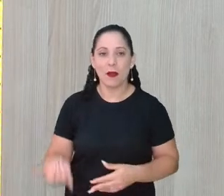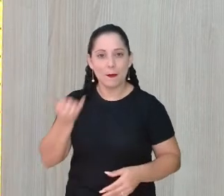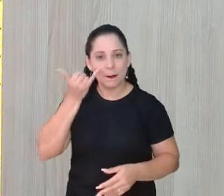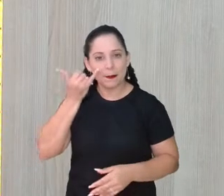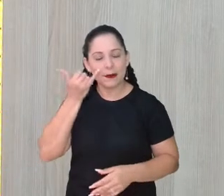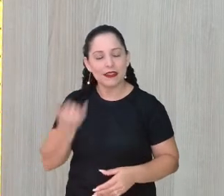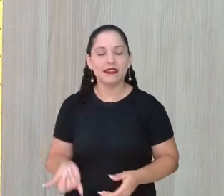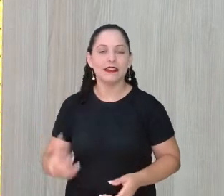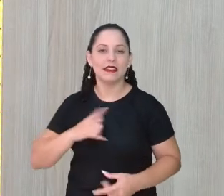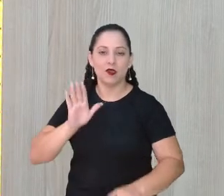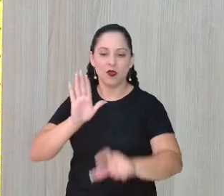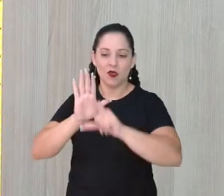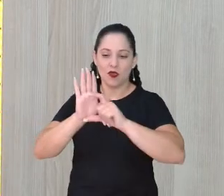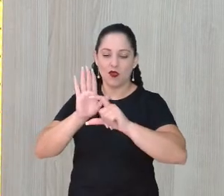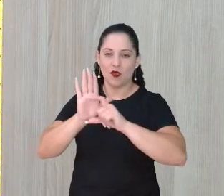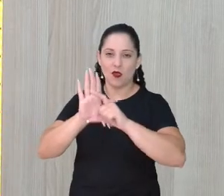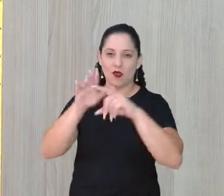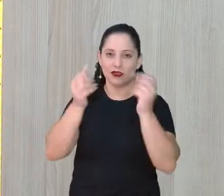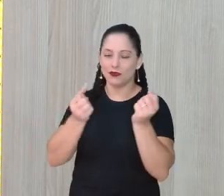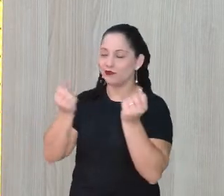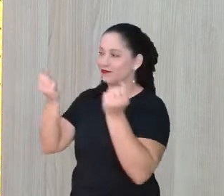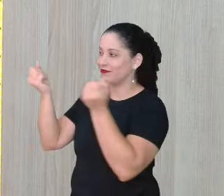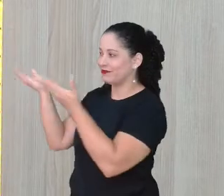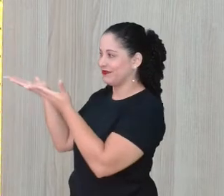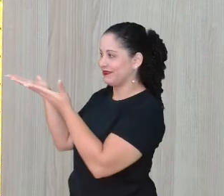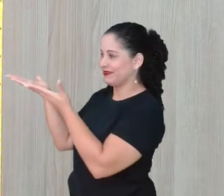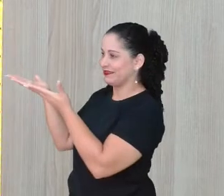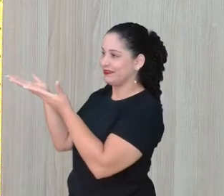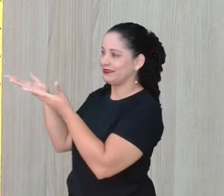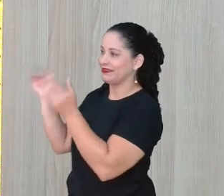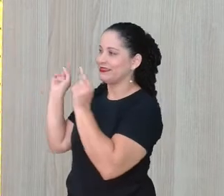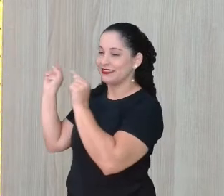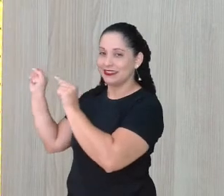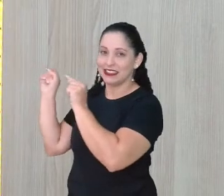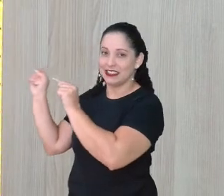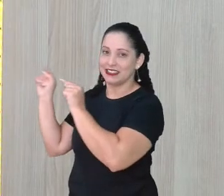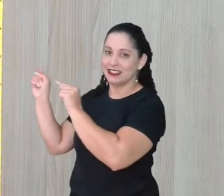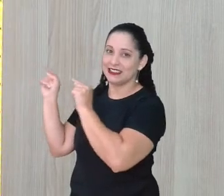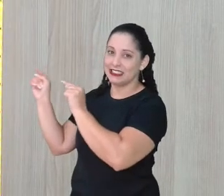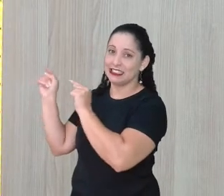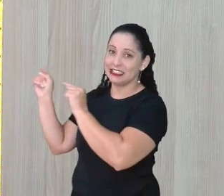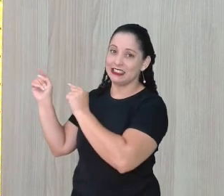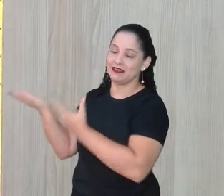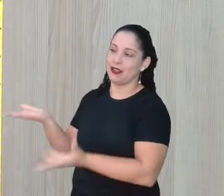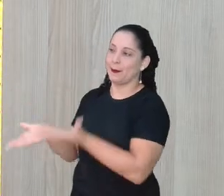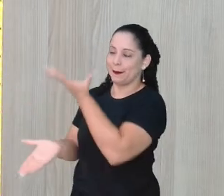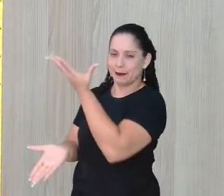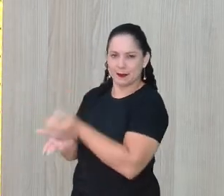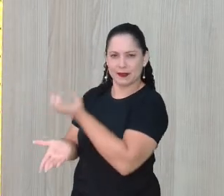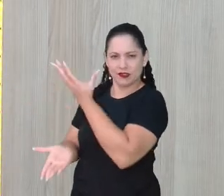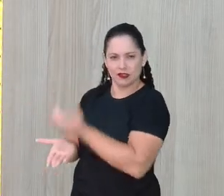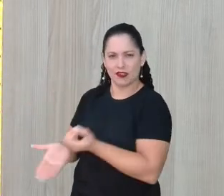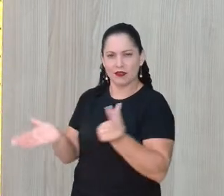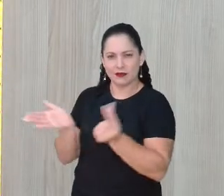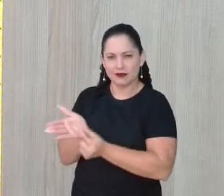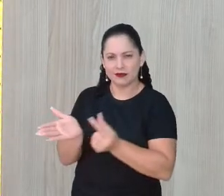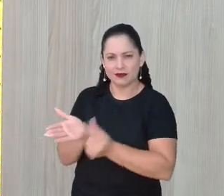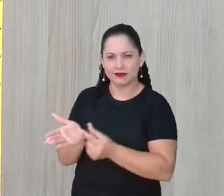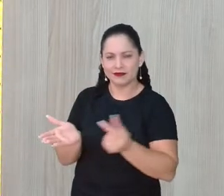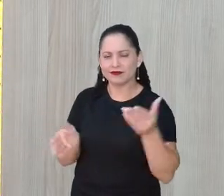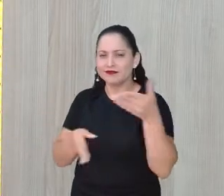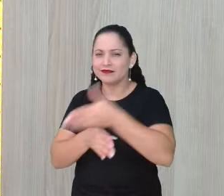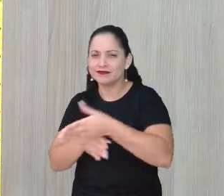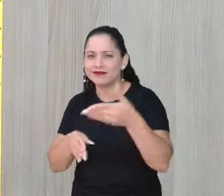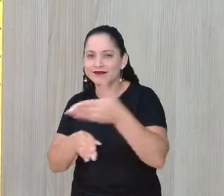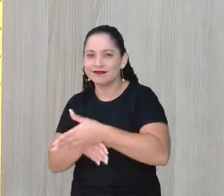aí, ó, os QR Codes aqui, ó, no cantinho aqui da tela, tá no cantinho aqui. Então, toda vez a gente se